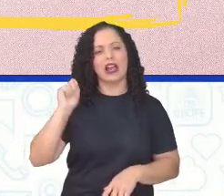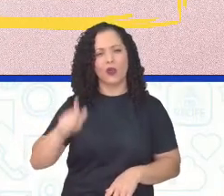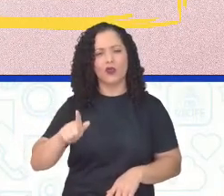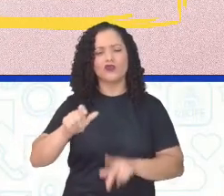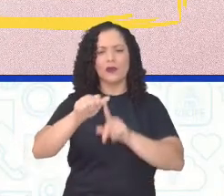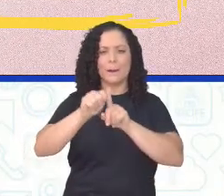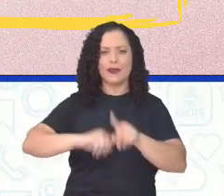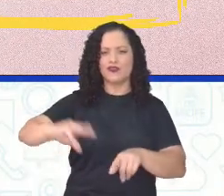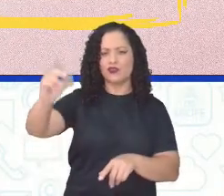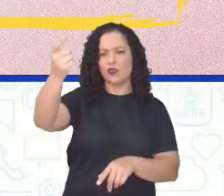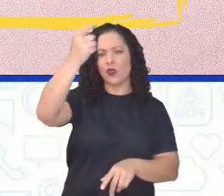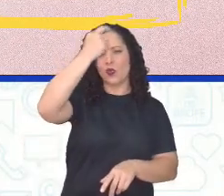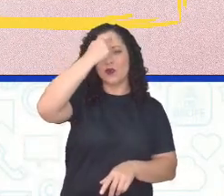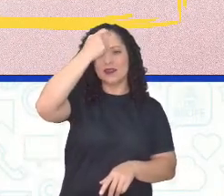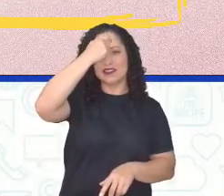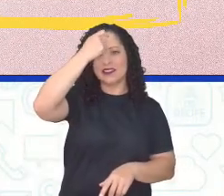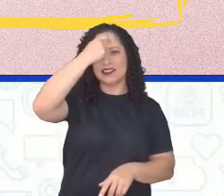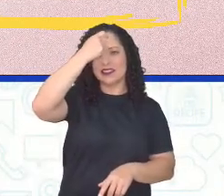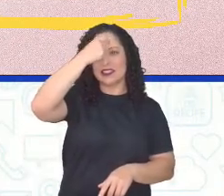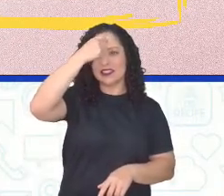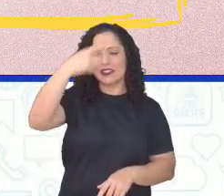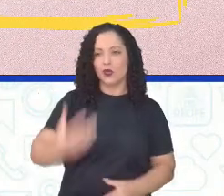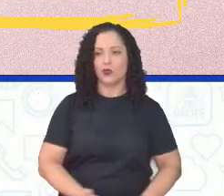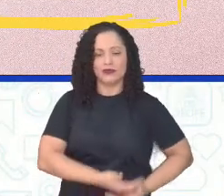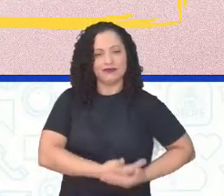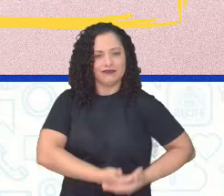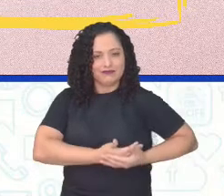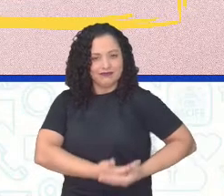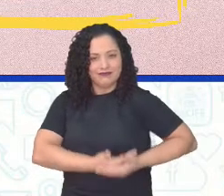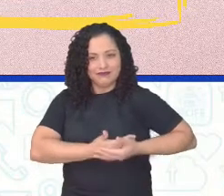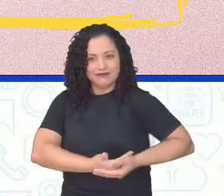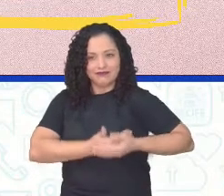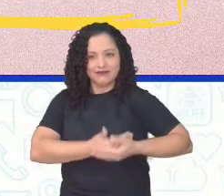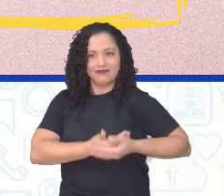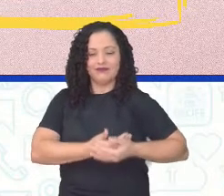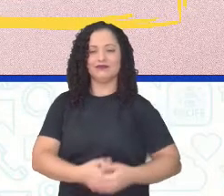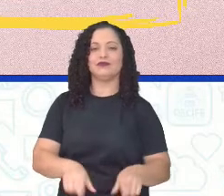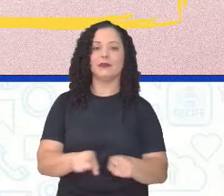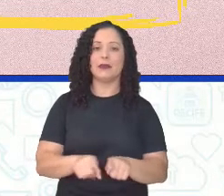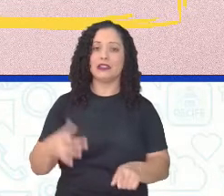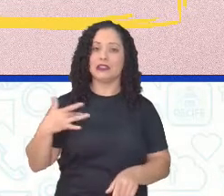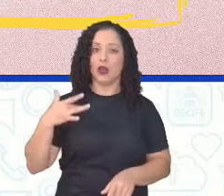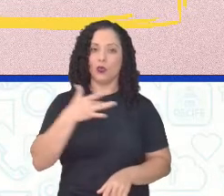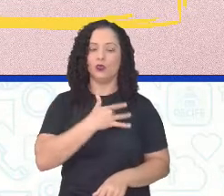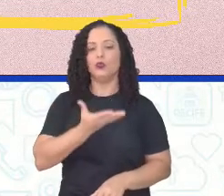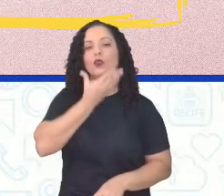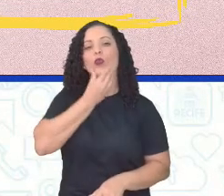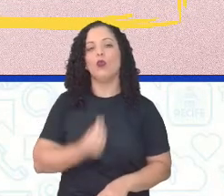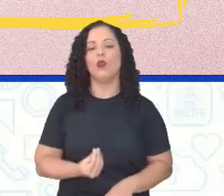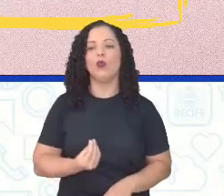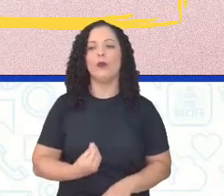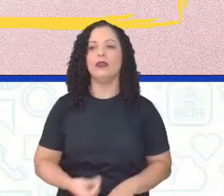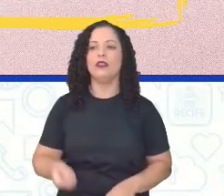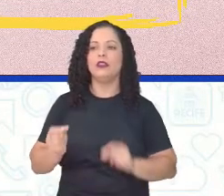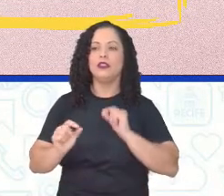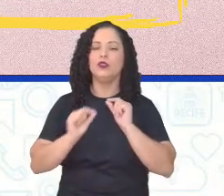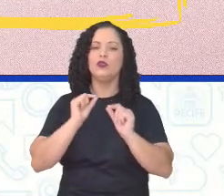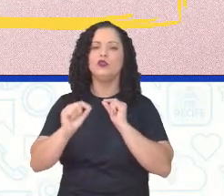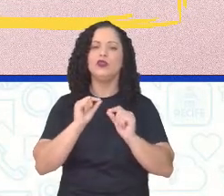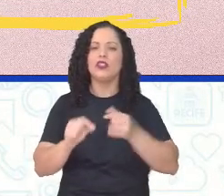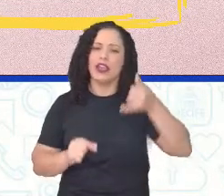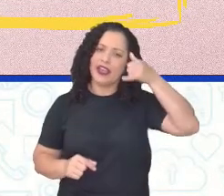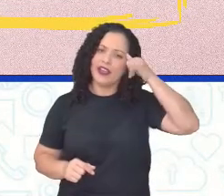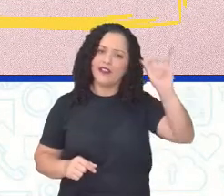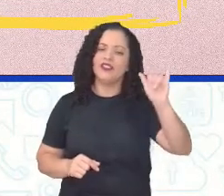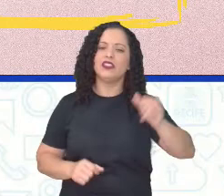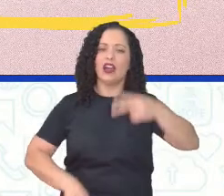muito. Nós trabalhamos a respeito da amamentação, falamos da saúde do homem, falamos também da prevenção, né, e